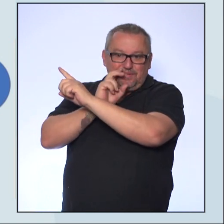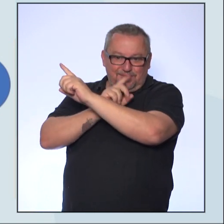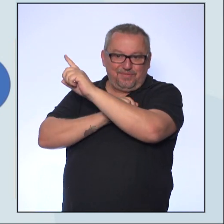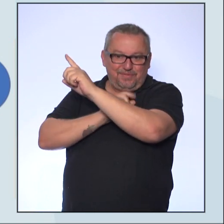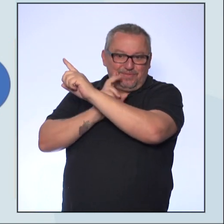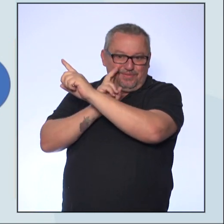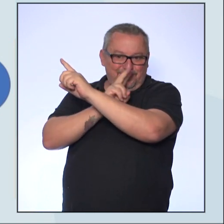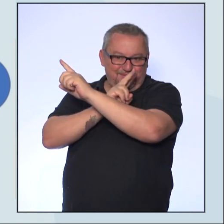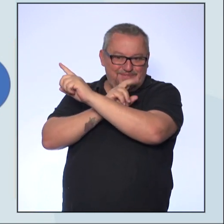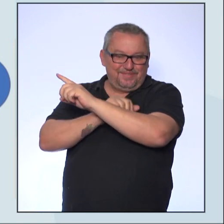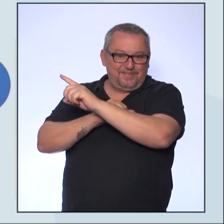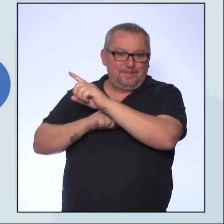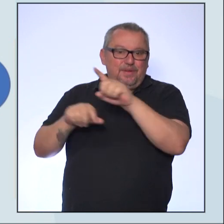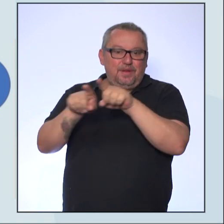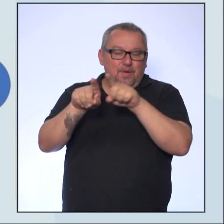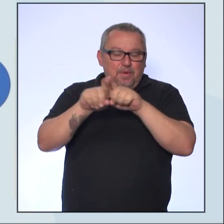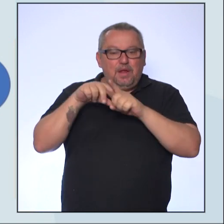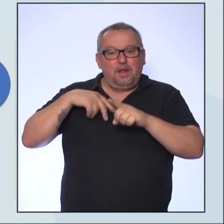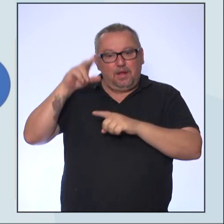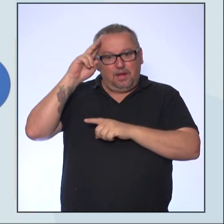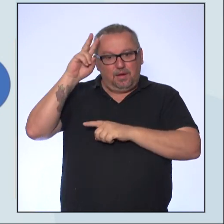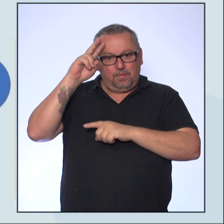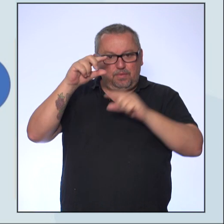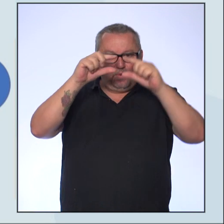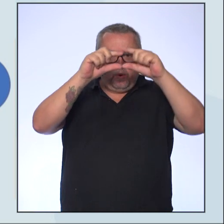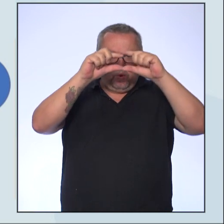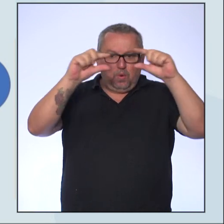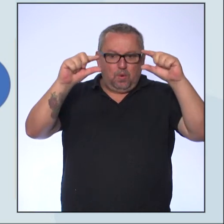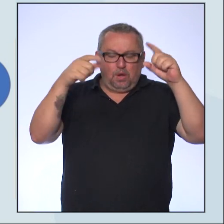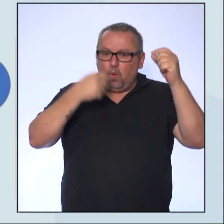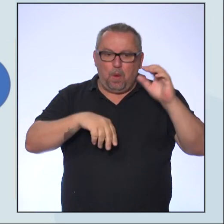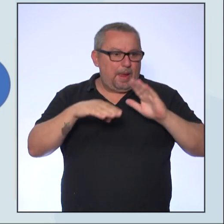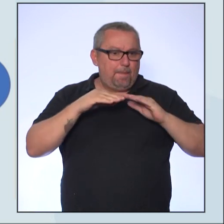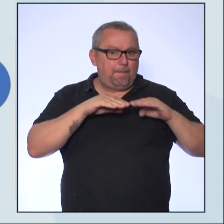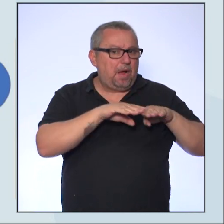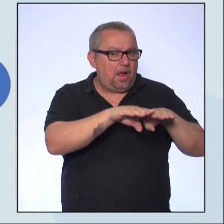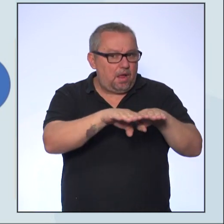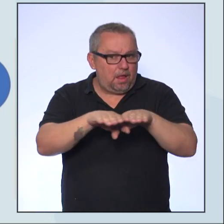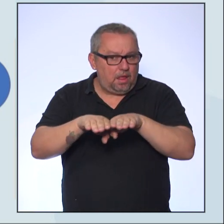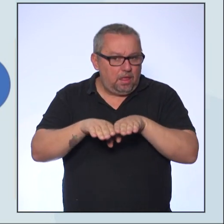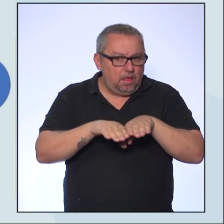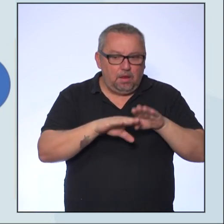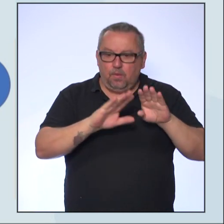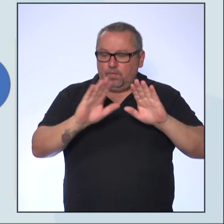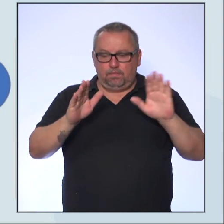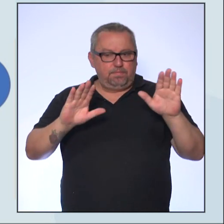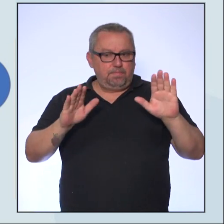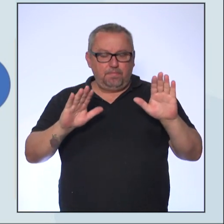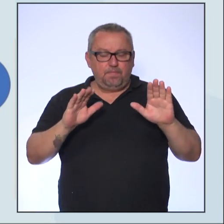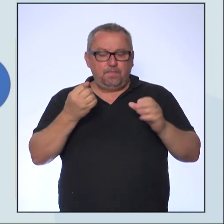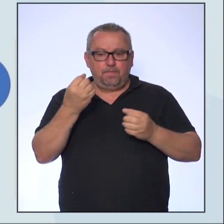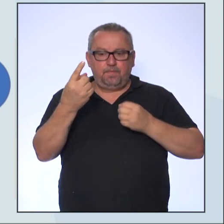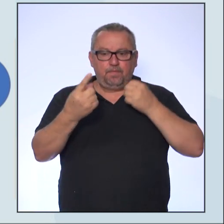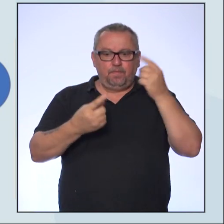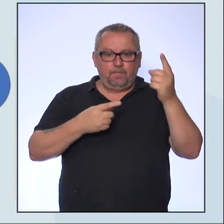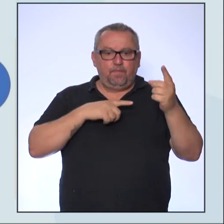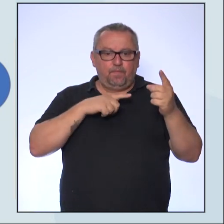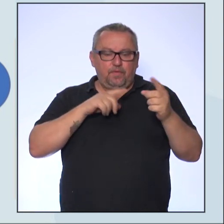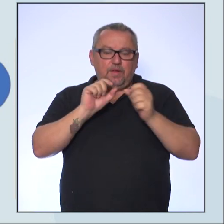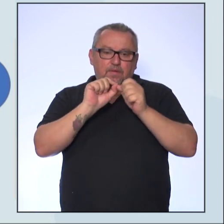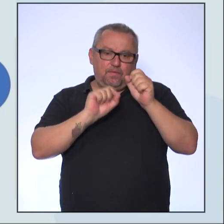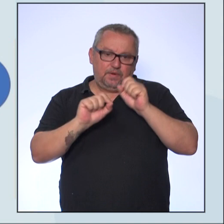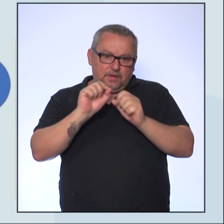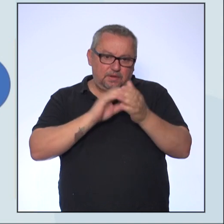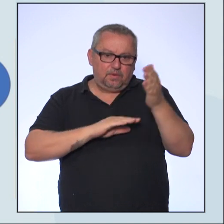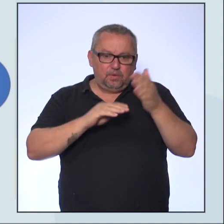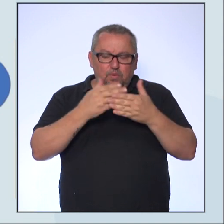saúde. Lembrando Isso. que esses dados, pessoal, não seguem a risca, tá? De certa forma, algumas coisas aí talvez não são aplicadas em